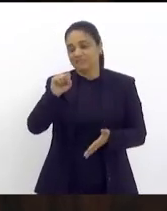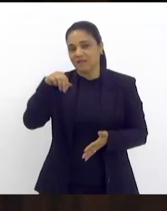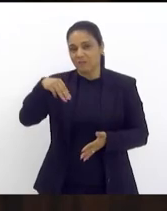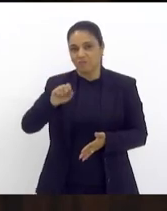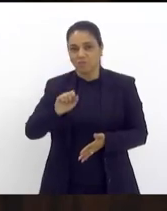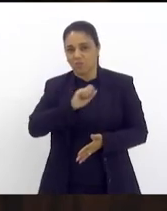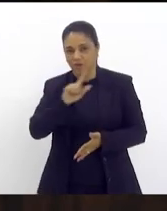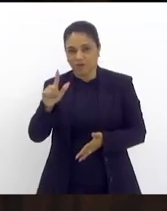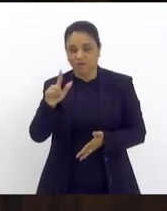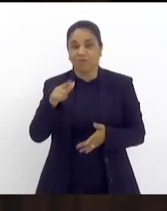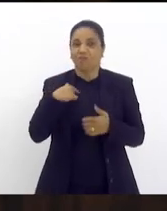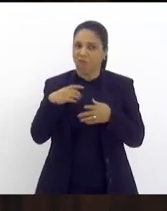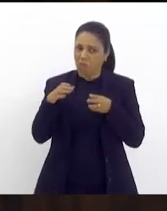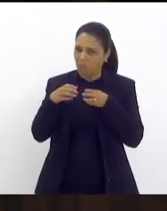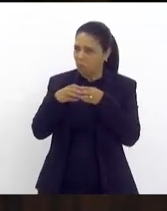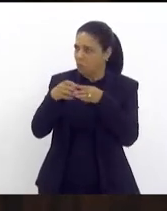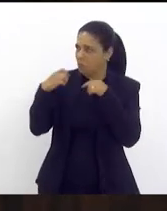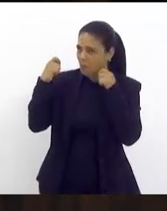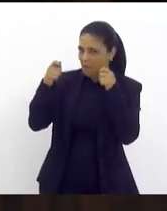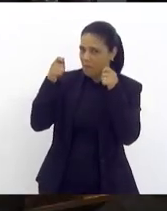Samuel veio com torcida, hein?